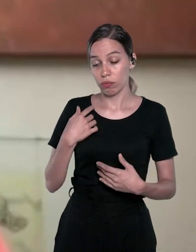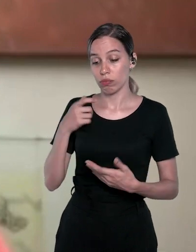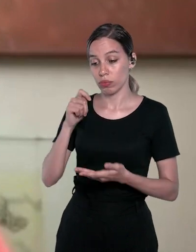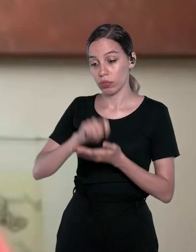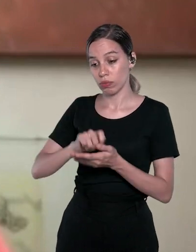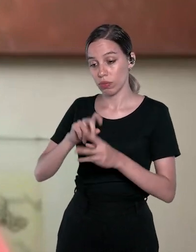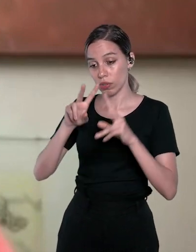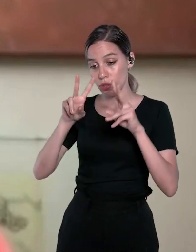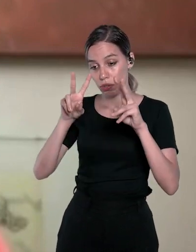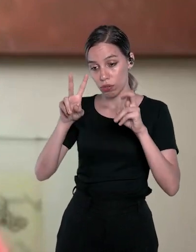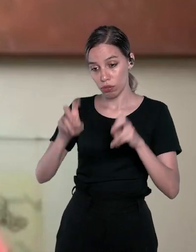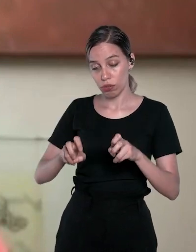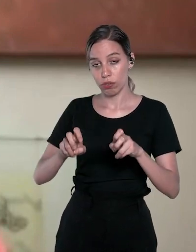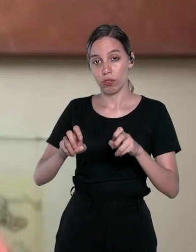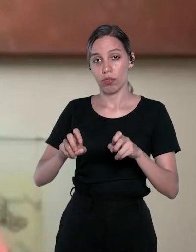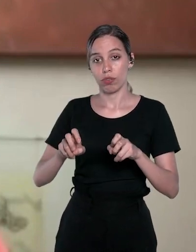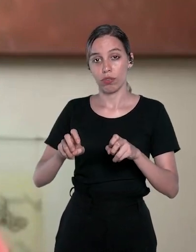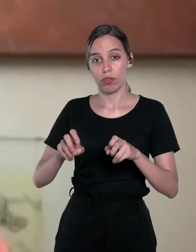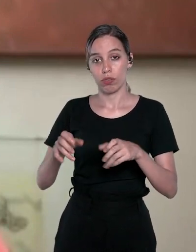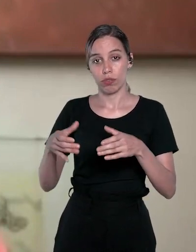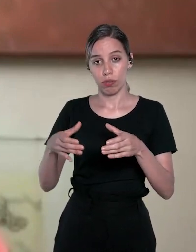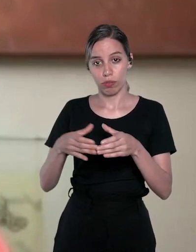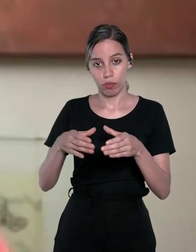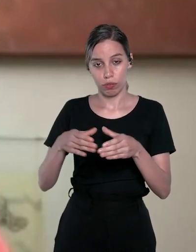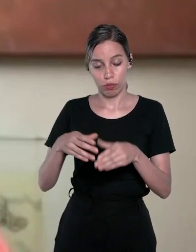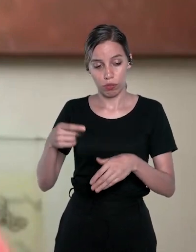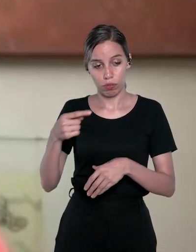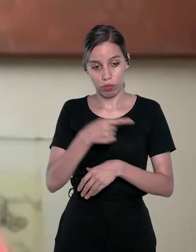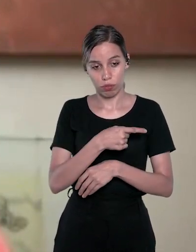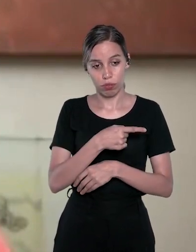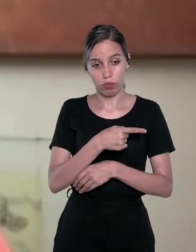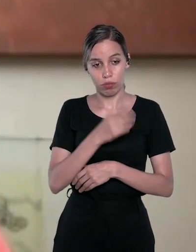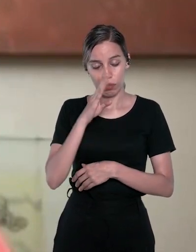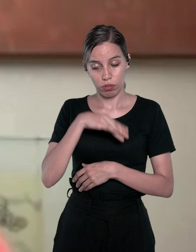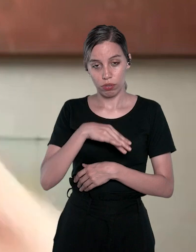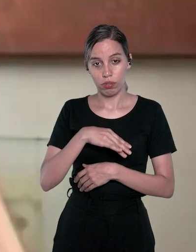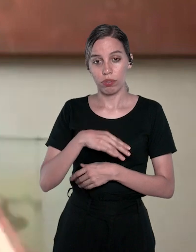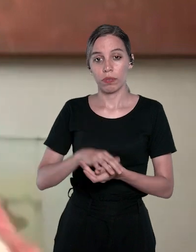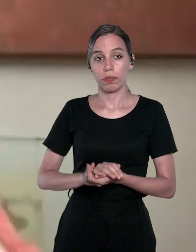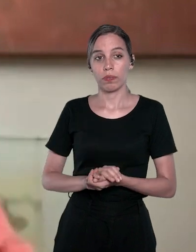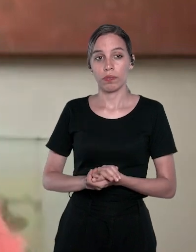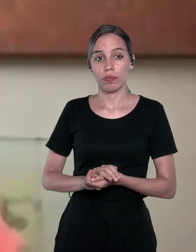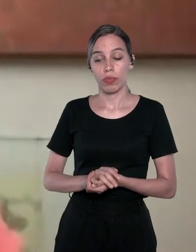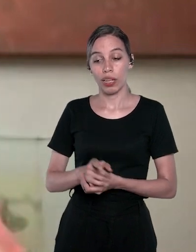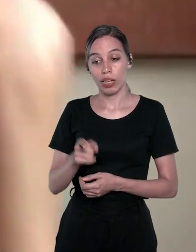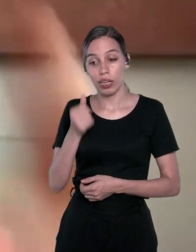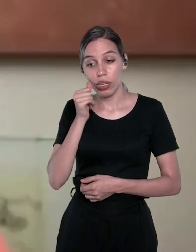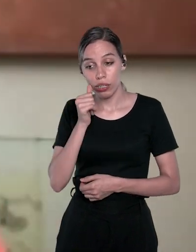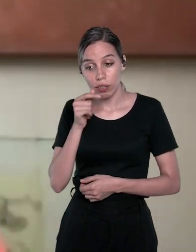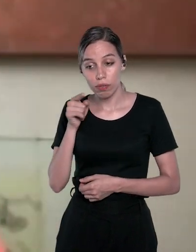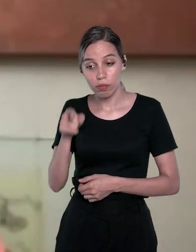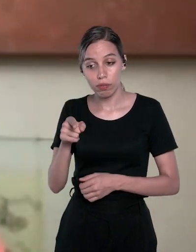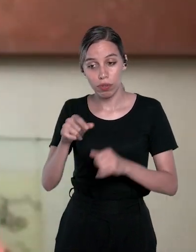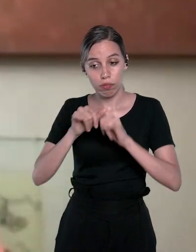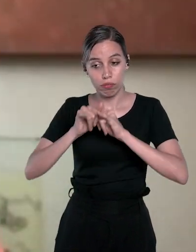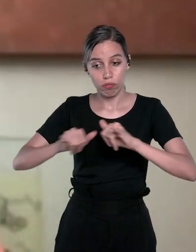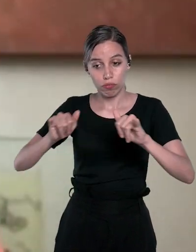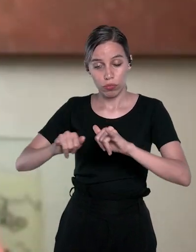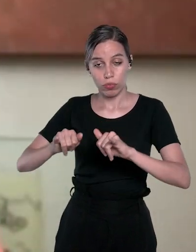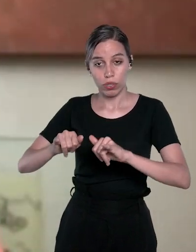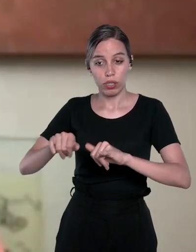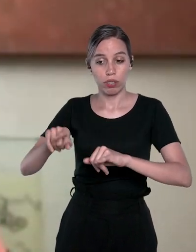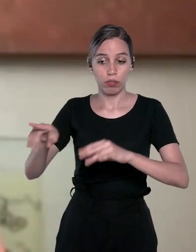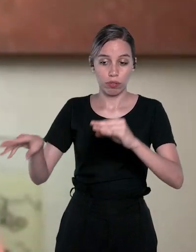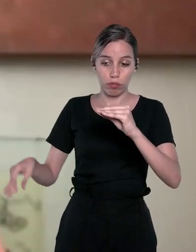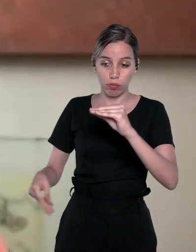sobre os anarquistas e o dediquei a ela. E ela publicou, quando publicou essa dissertação